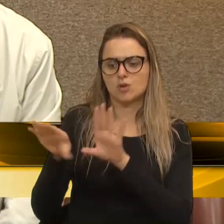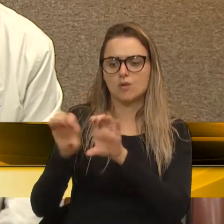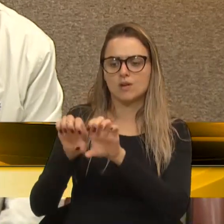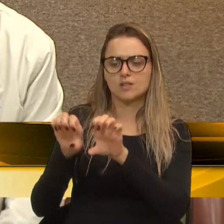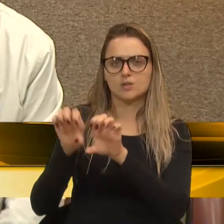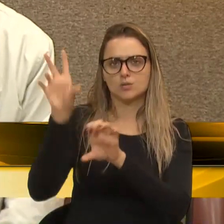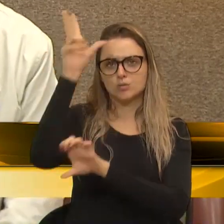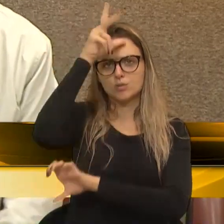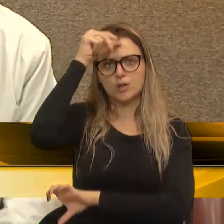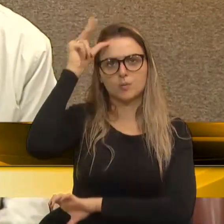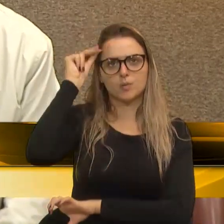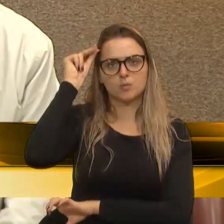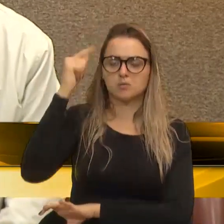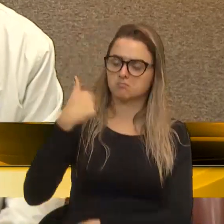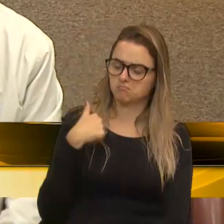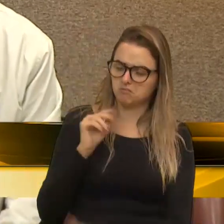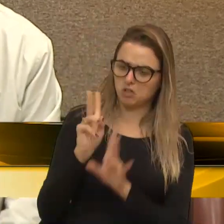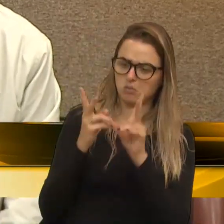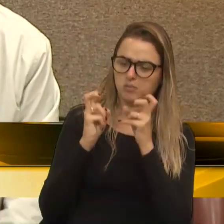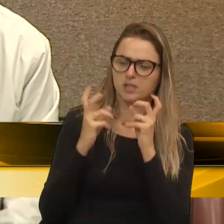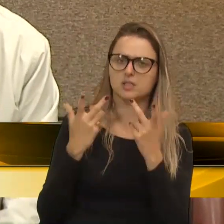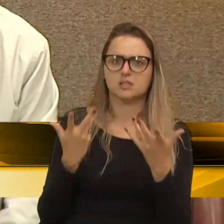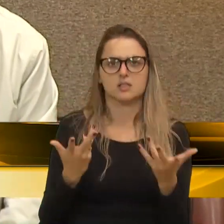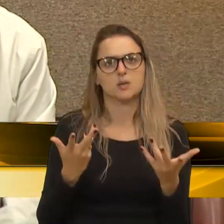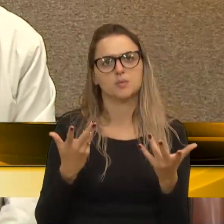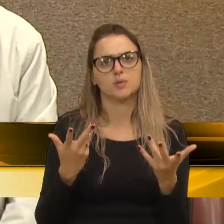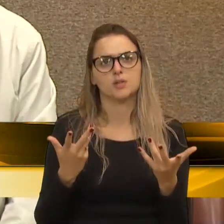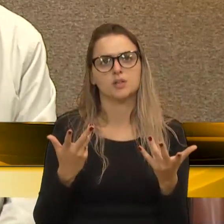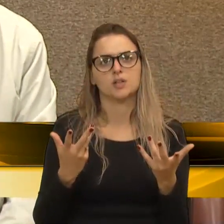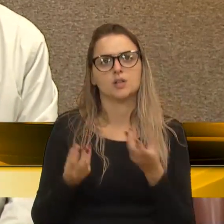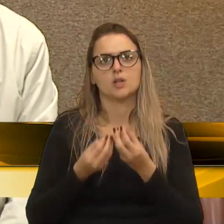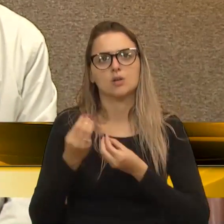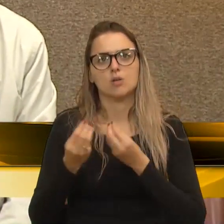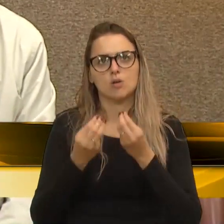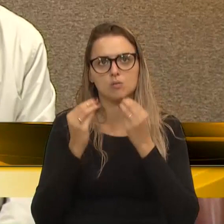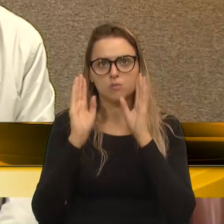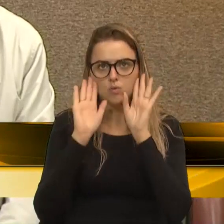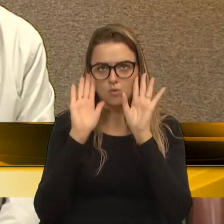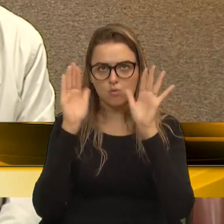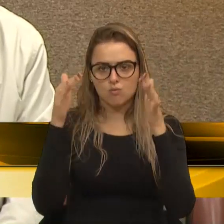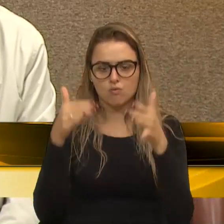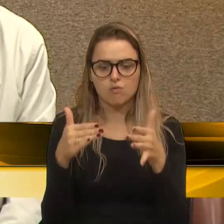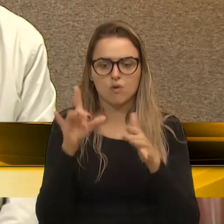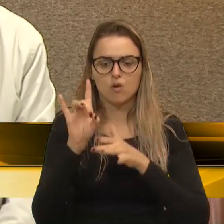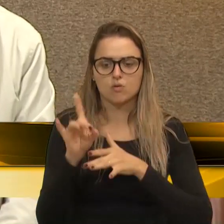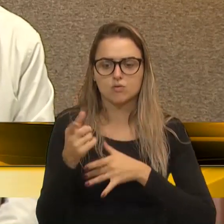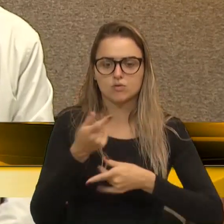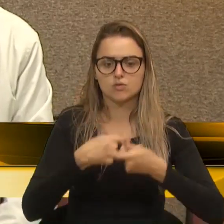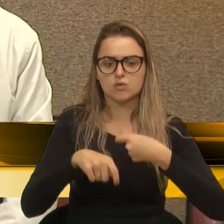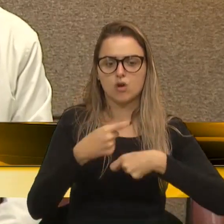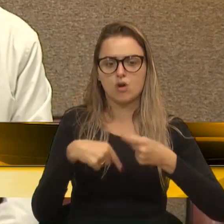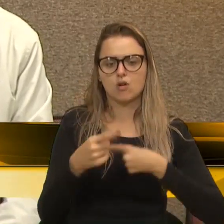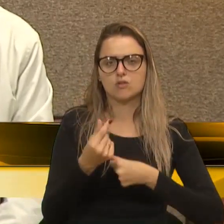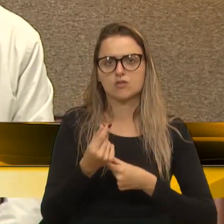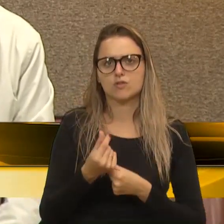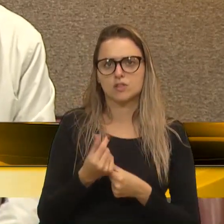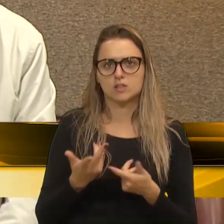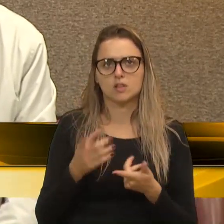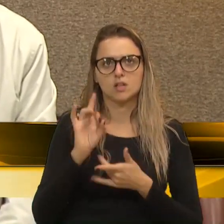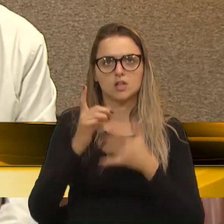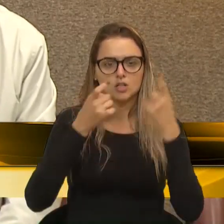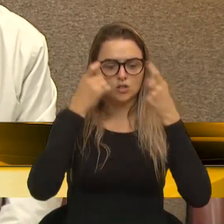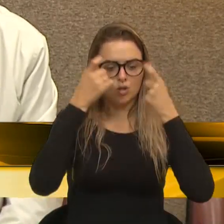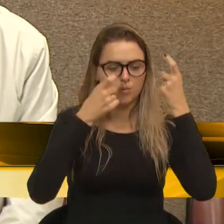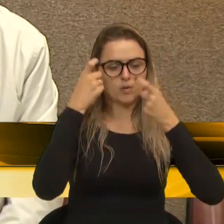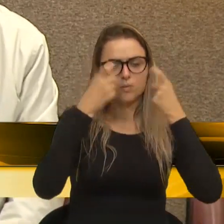públicos, eu vejo como uma visão eminentemente financeira por parte do município de Caxias do Sul. Isto é, a